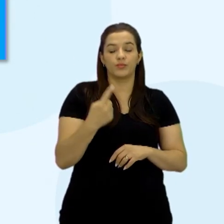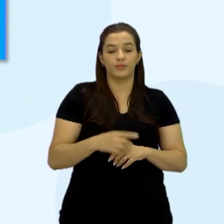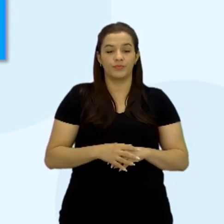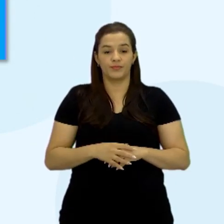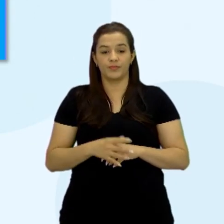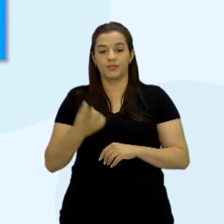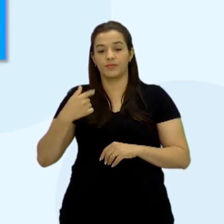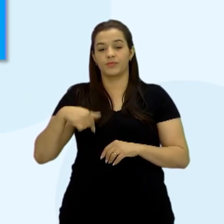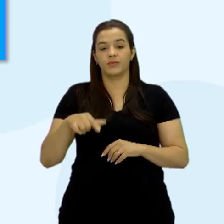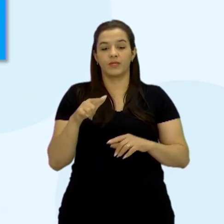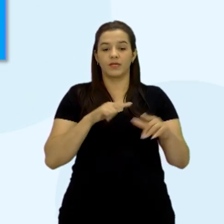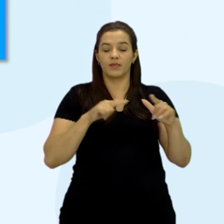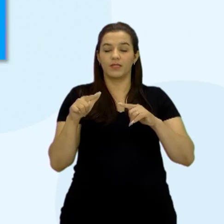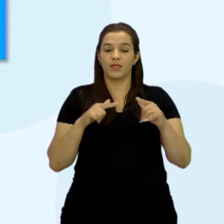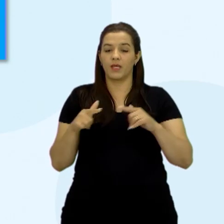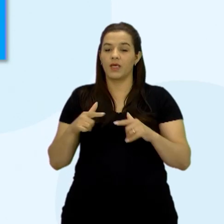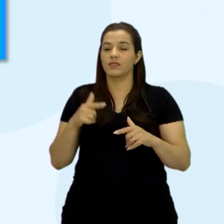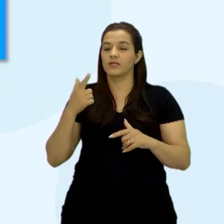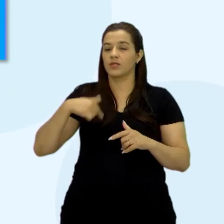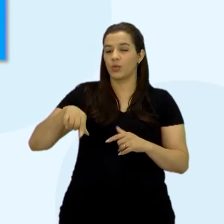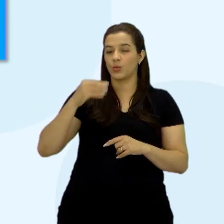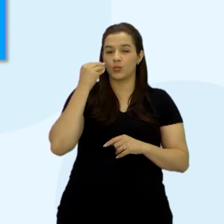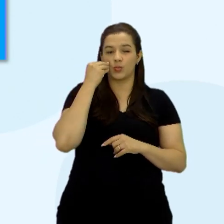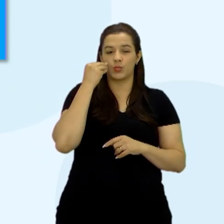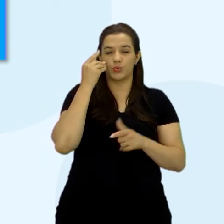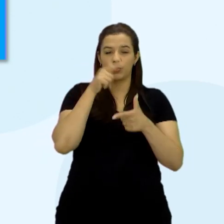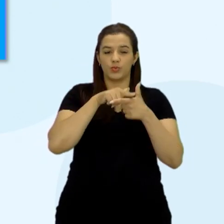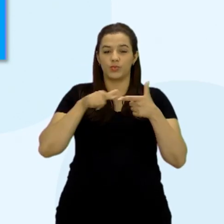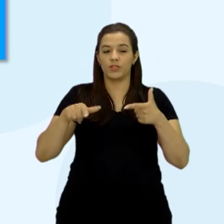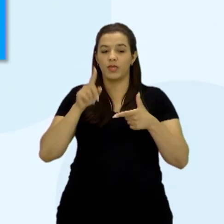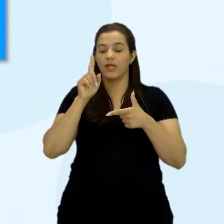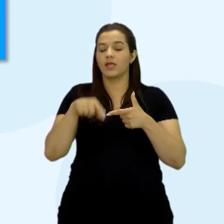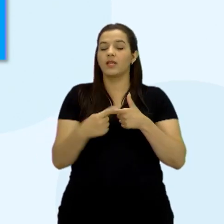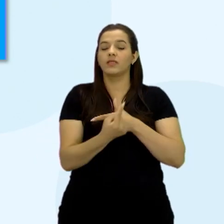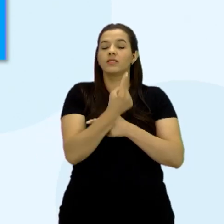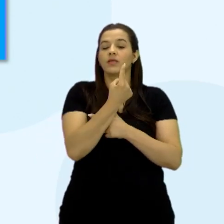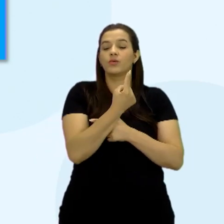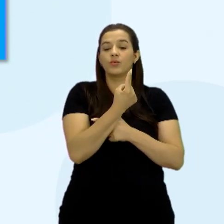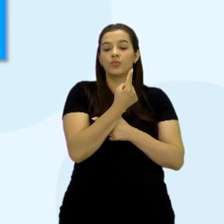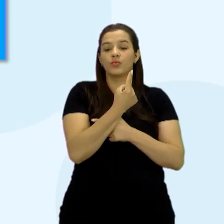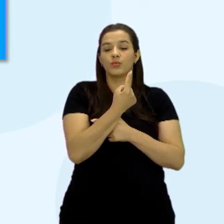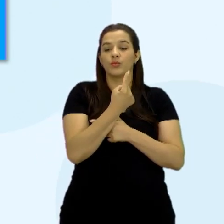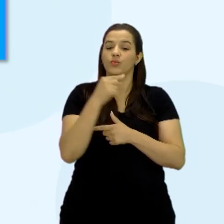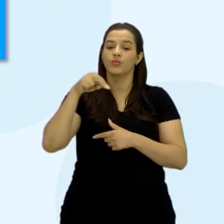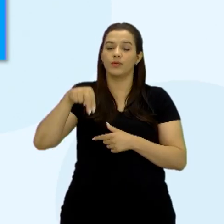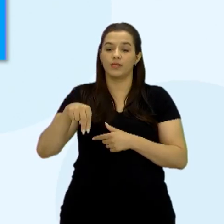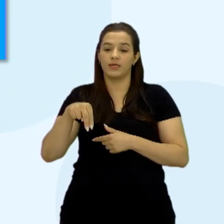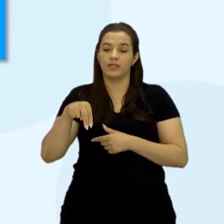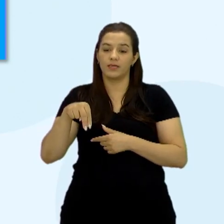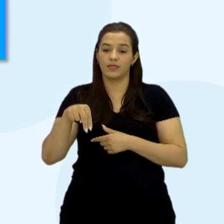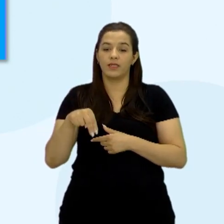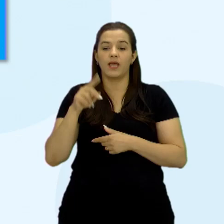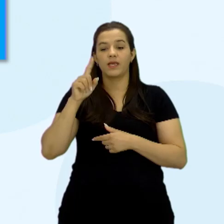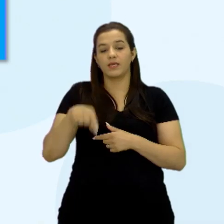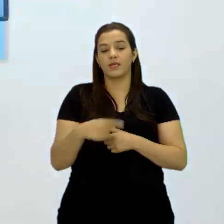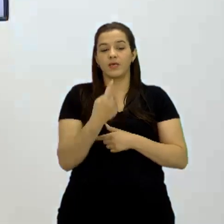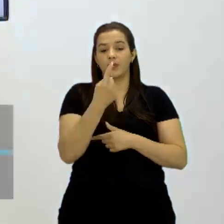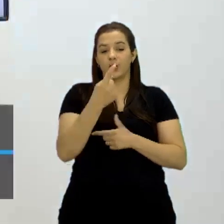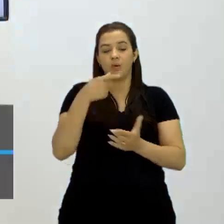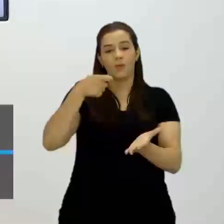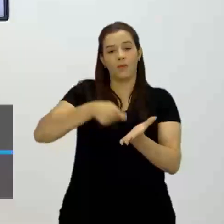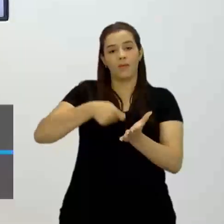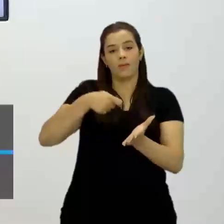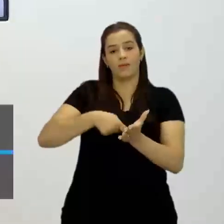tá trabalhando com essa divisão, aqui fica o número 1. Então é 1 vez N. E esse 1 não é